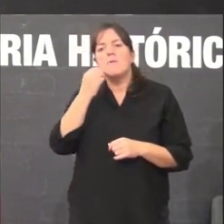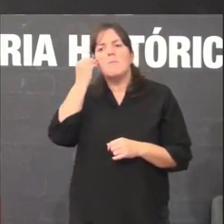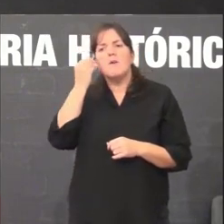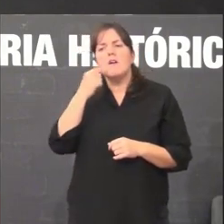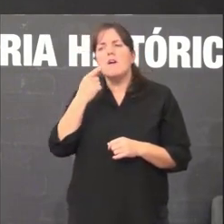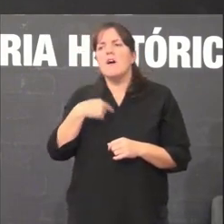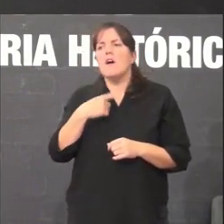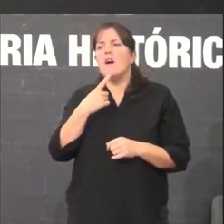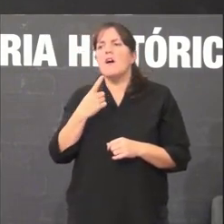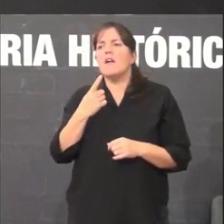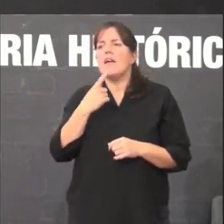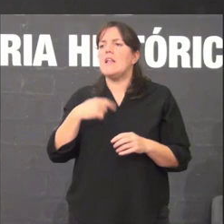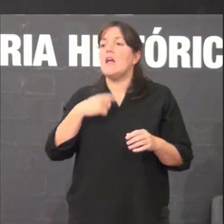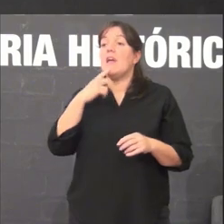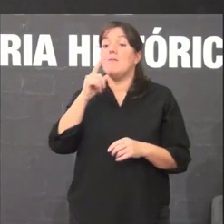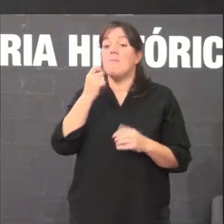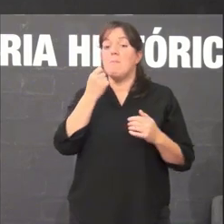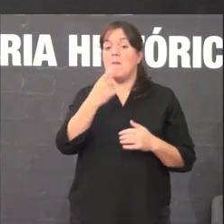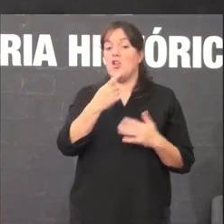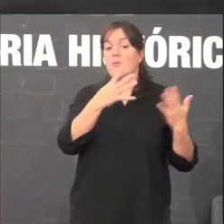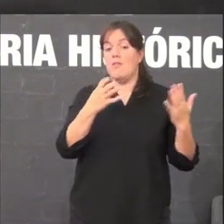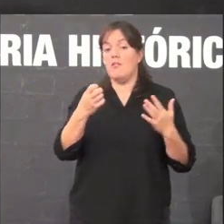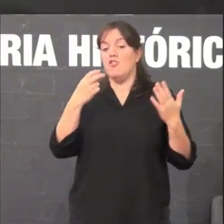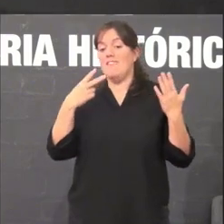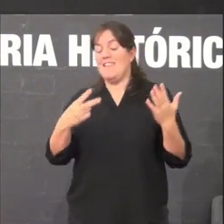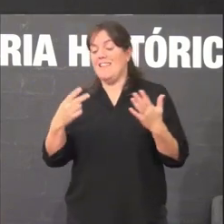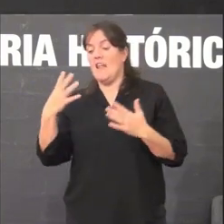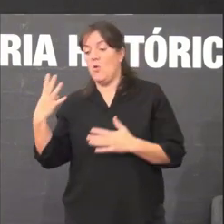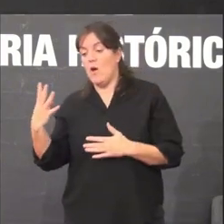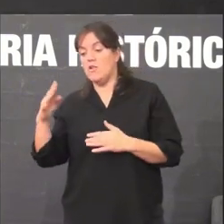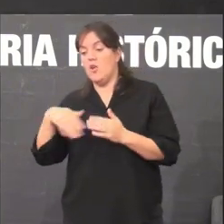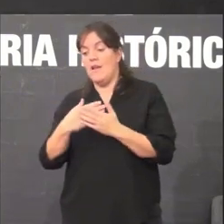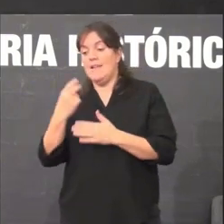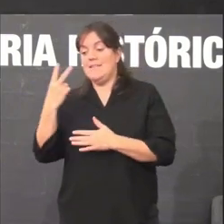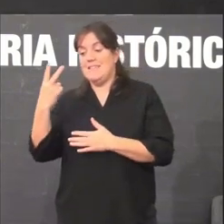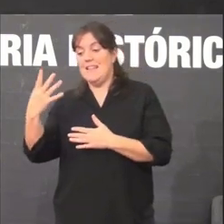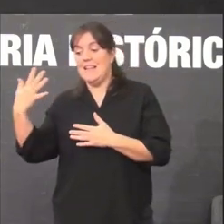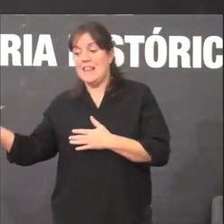este período entre 1974 e